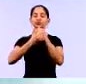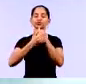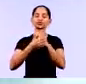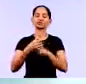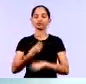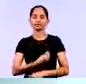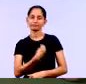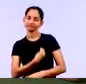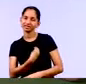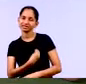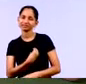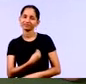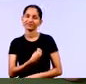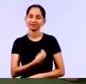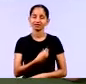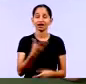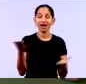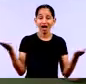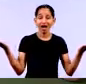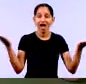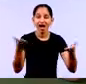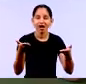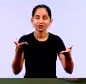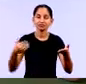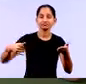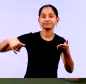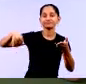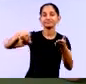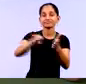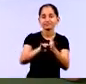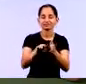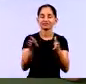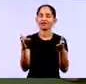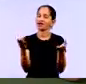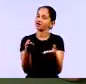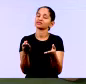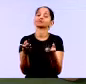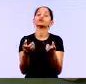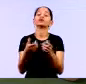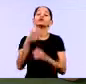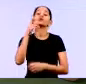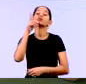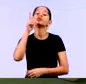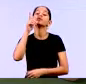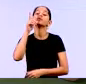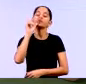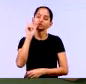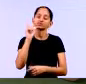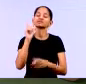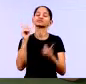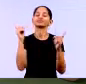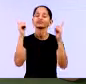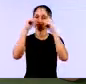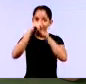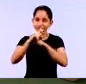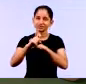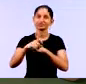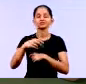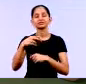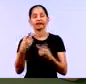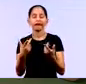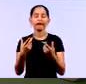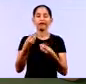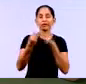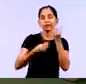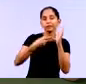professor, ontem, eu estou fazendo um esforço para estar aqui hoje também, porque ontem eu fiz uma cirurgia aqui no meu olho e fez isso. Não, não